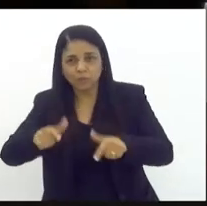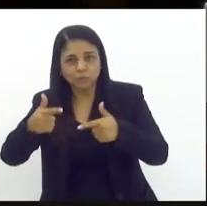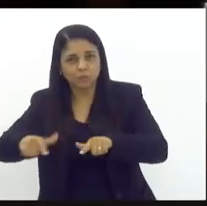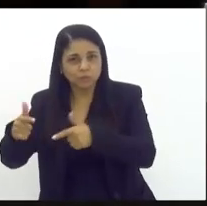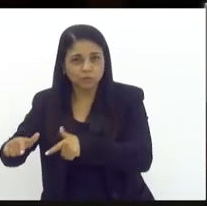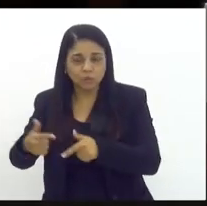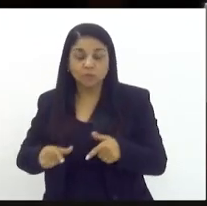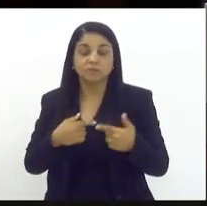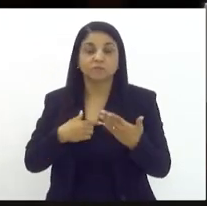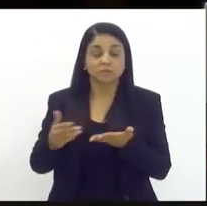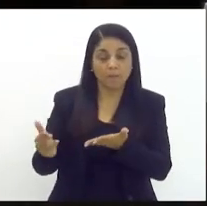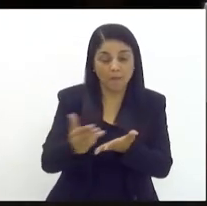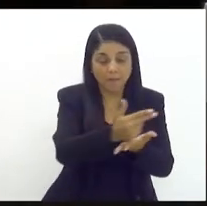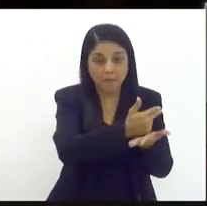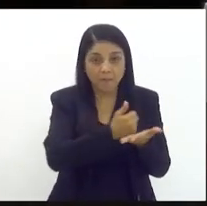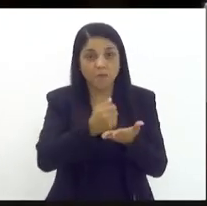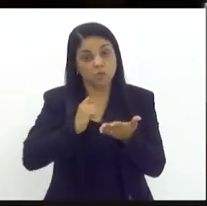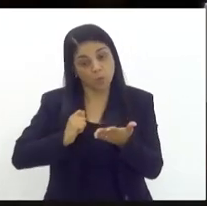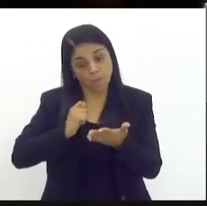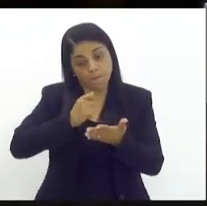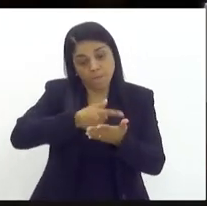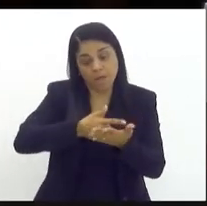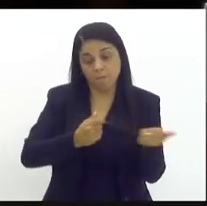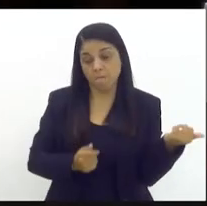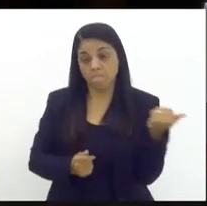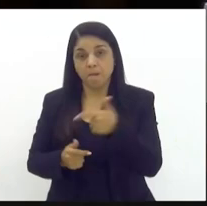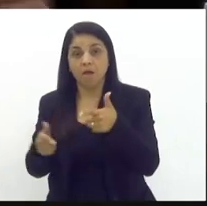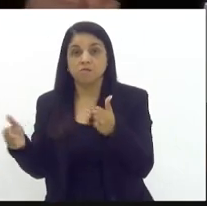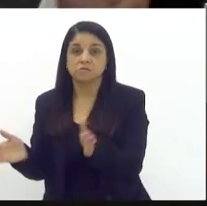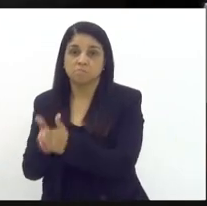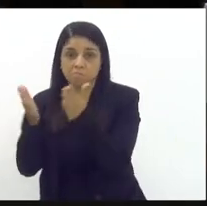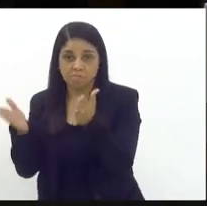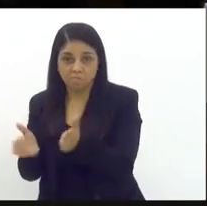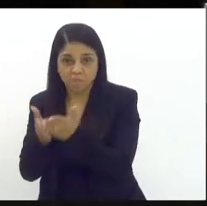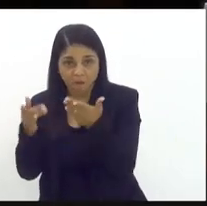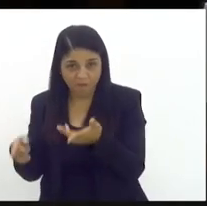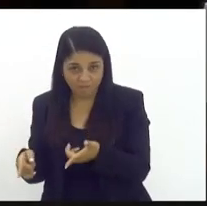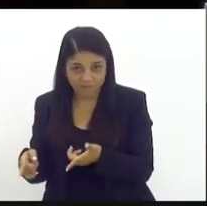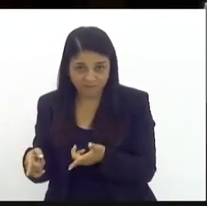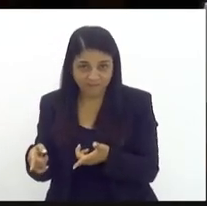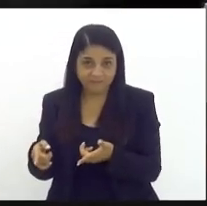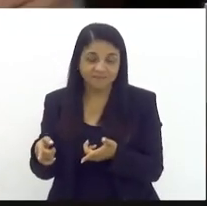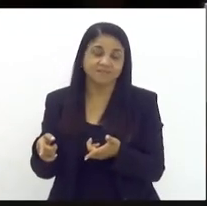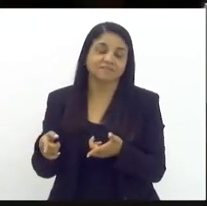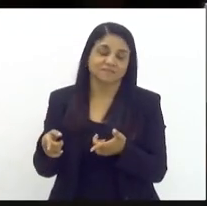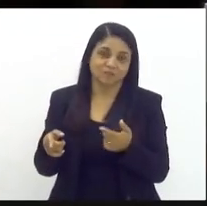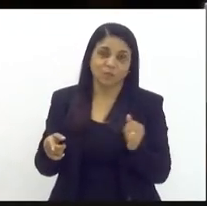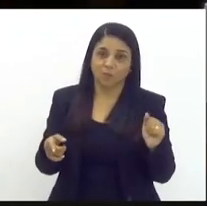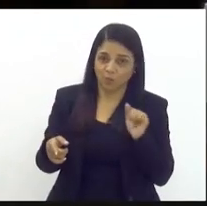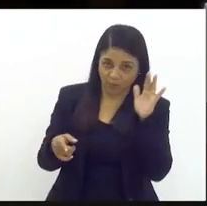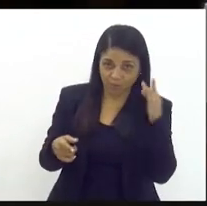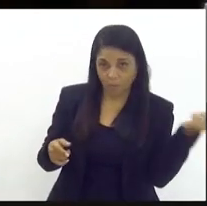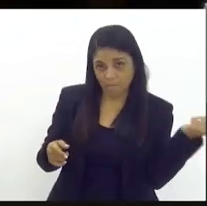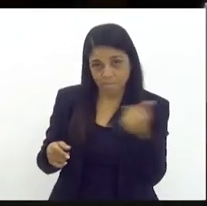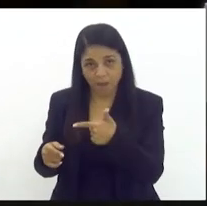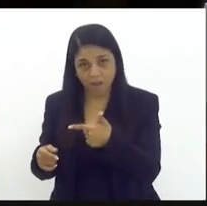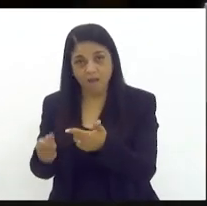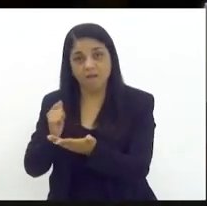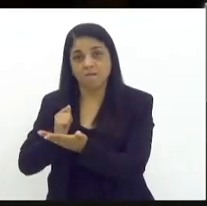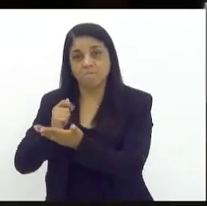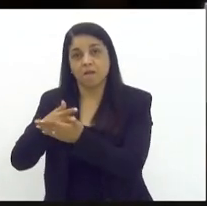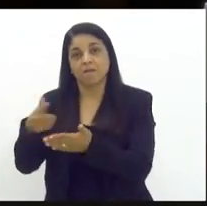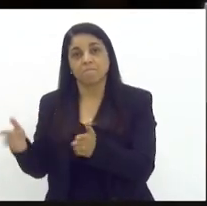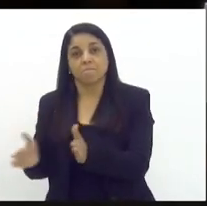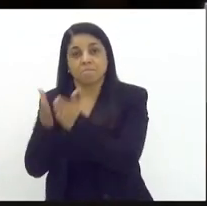está me tributando e eu tô pagando mais do que outras pessoas que usam serviços públicos e não privados nessas